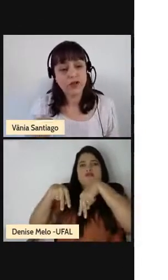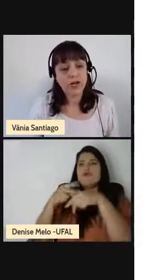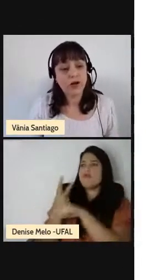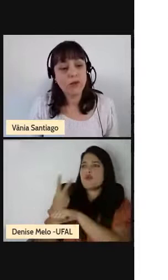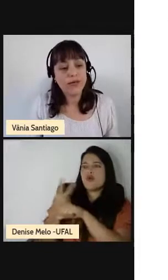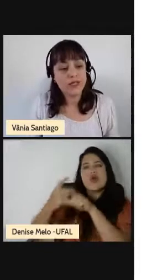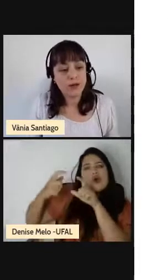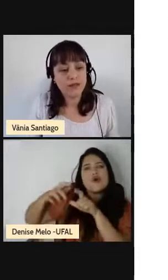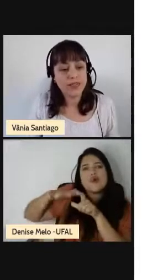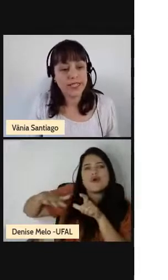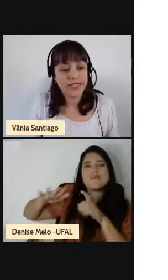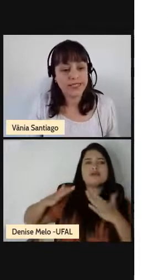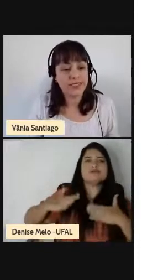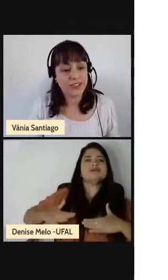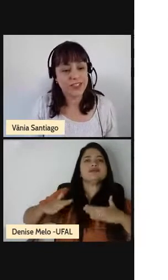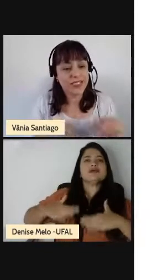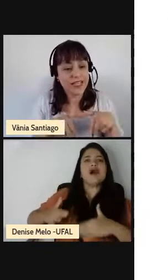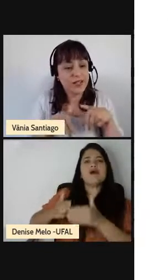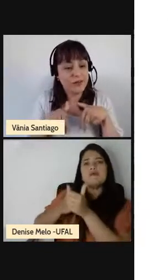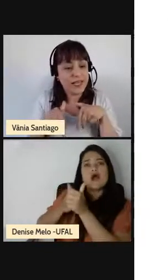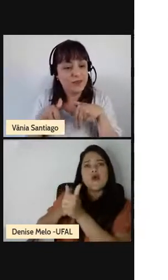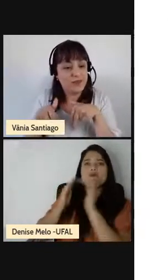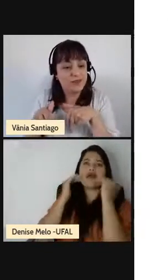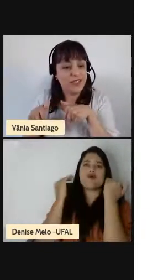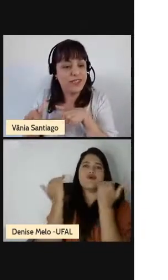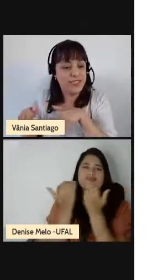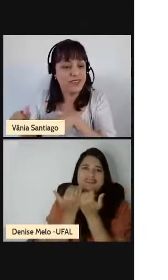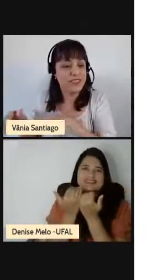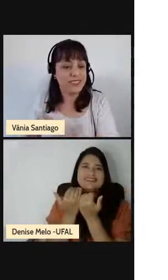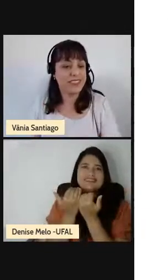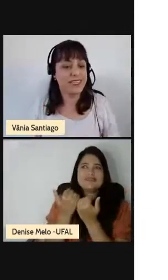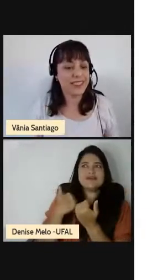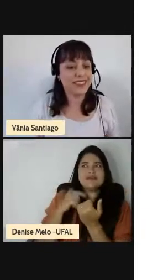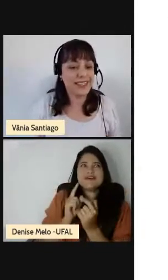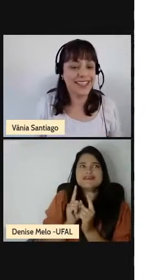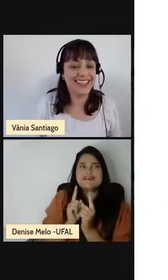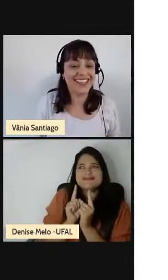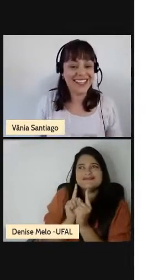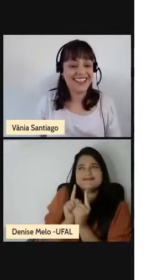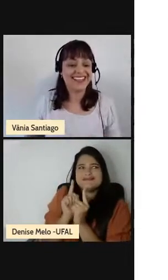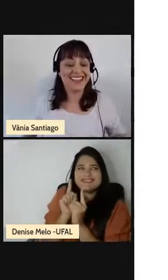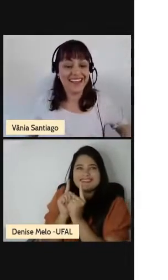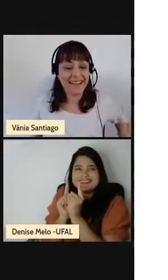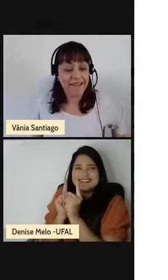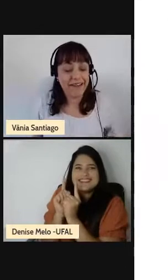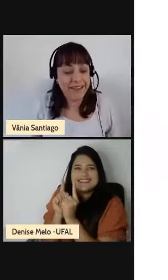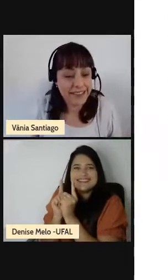poder continuar acompanhando a conferência. Então, a gente saiu meio de fininho, assim, ali